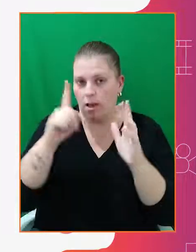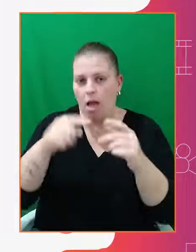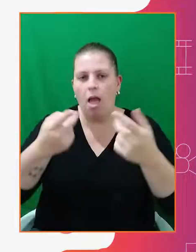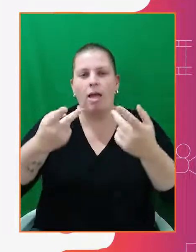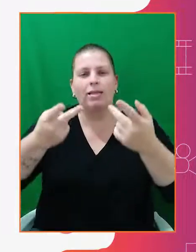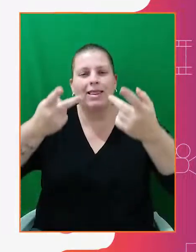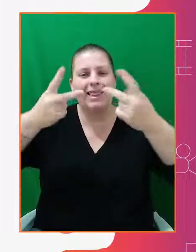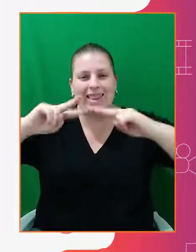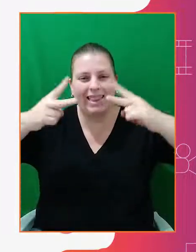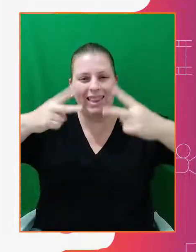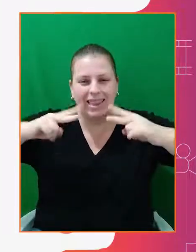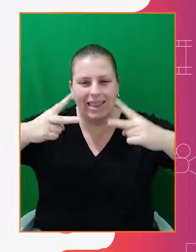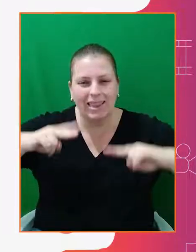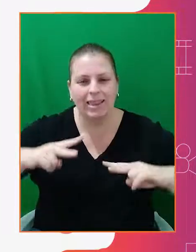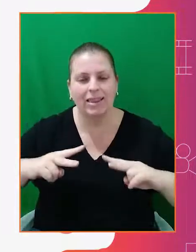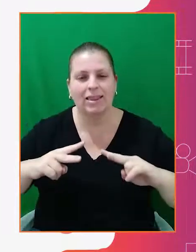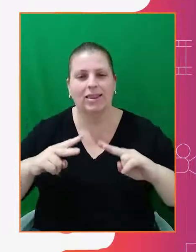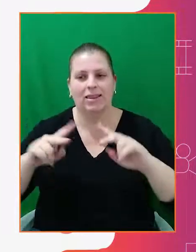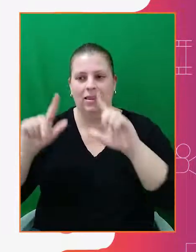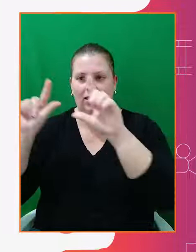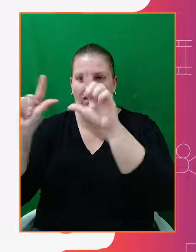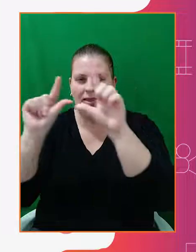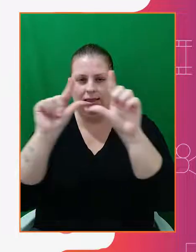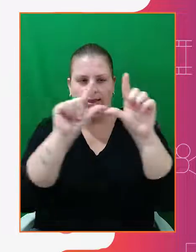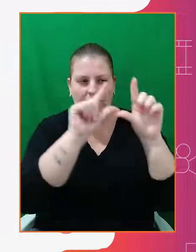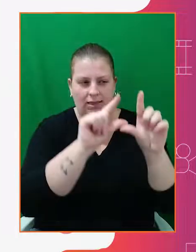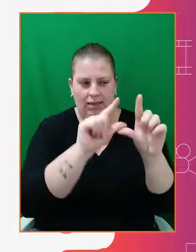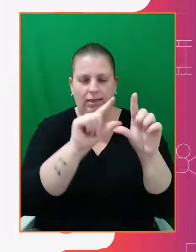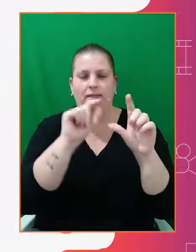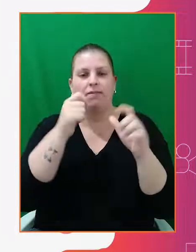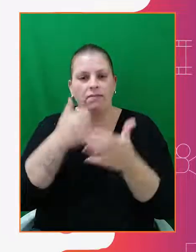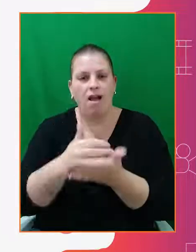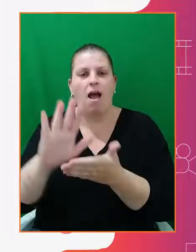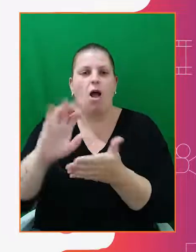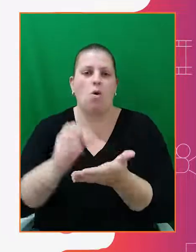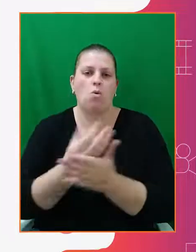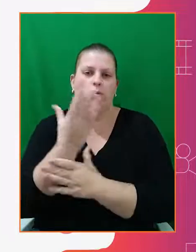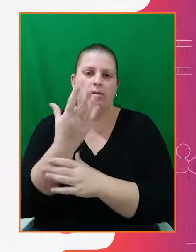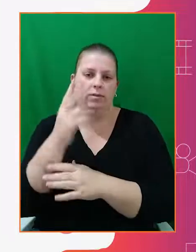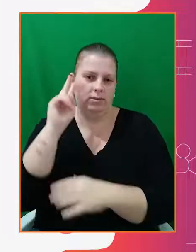é a transcrição em desenho do roteiro, com a aplicação visual dos planos.